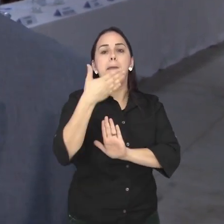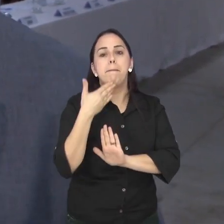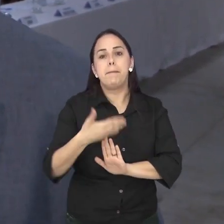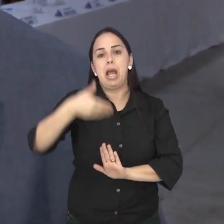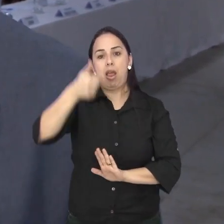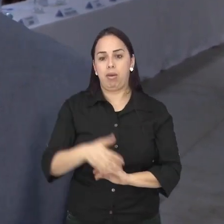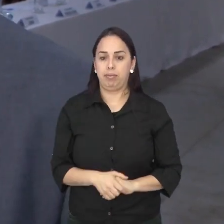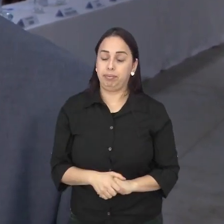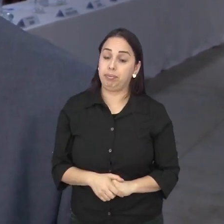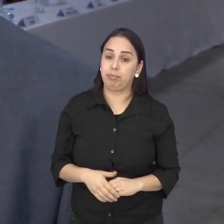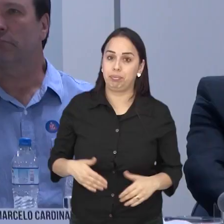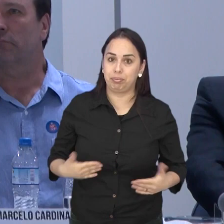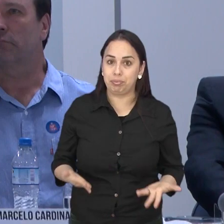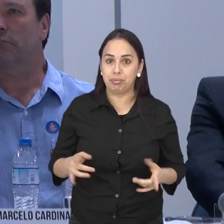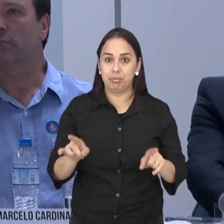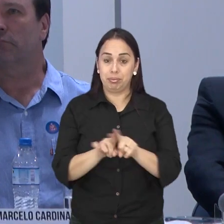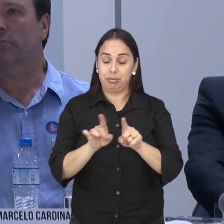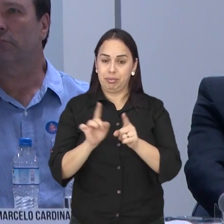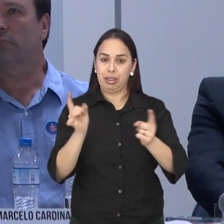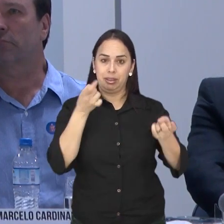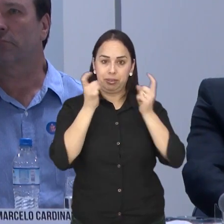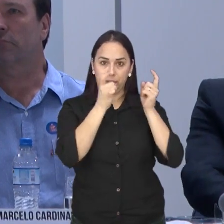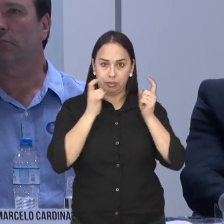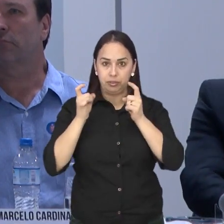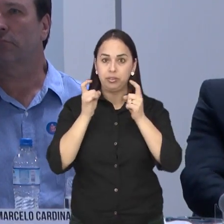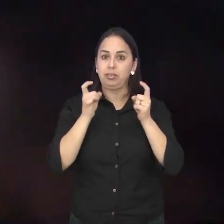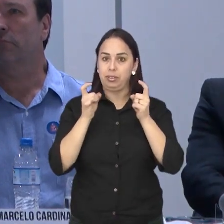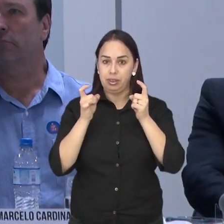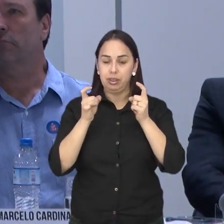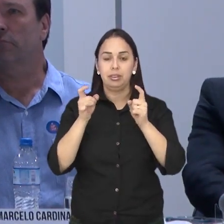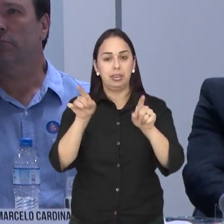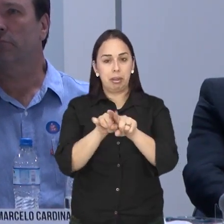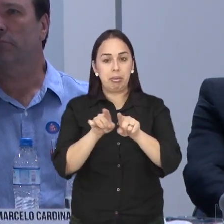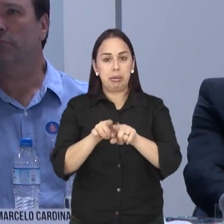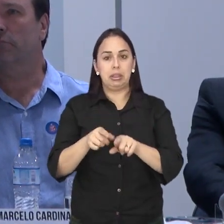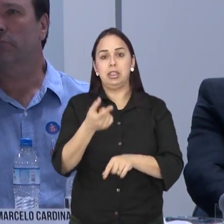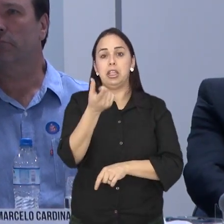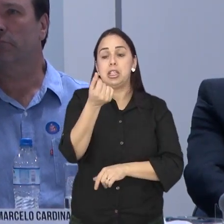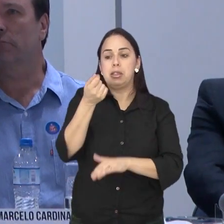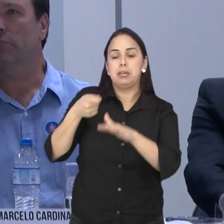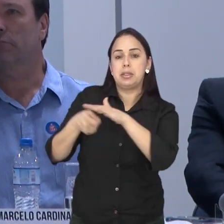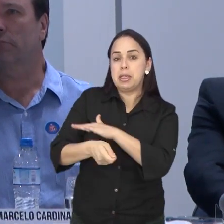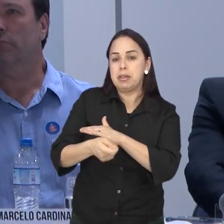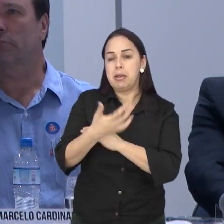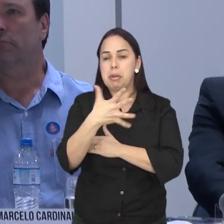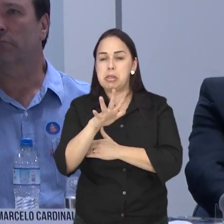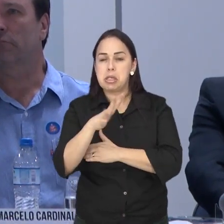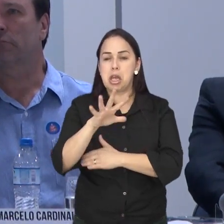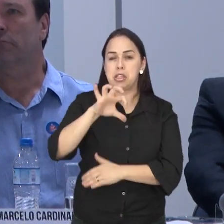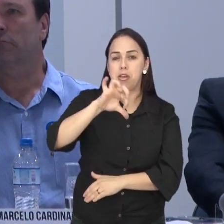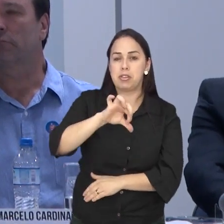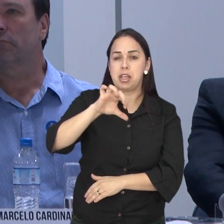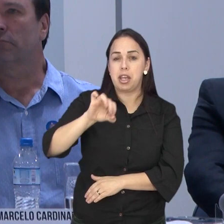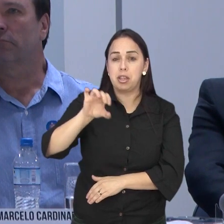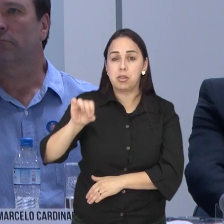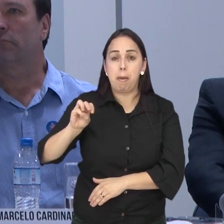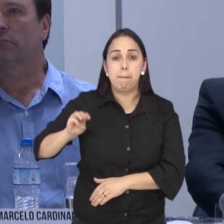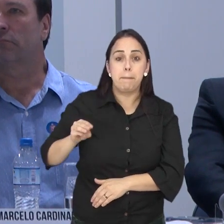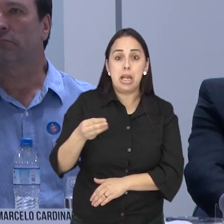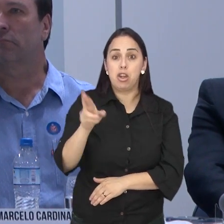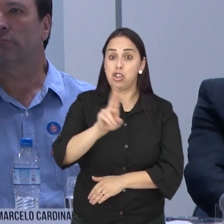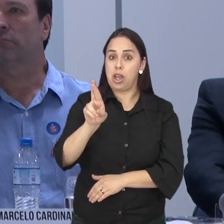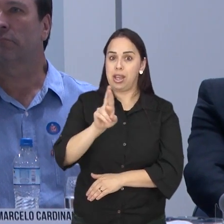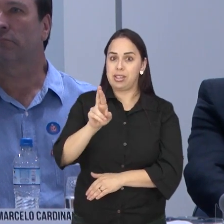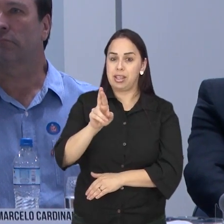melhorar a vida das pessoas que aqui vivem. No encontro, o vice-governador do estado anunciou investimentos de aproximadamente 900 milhões